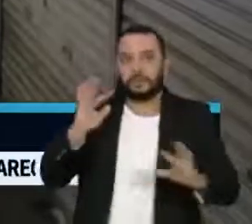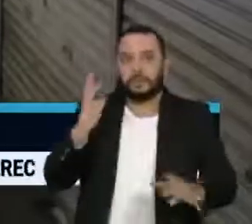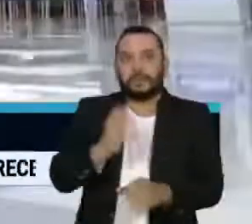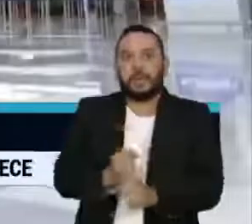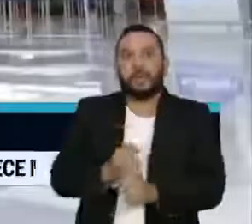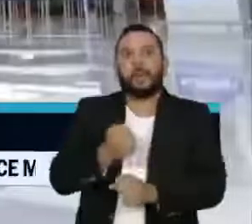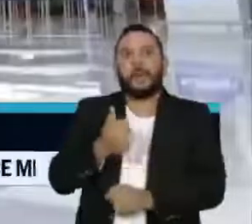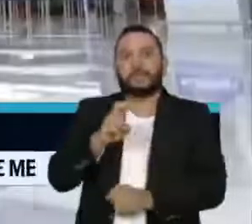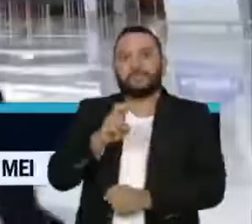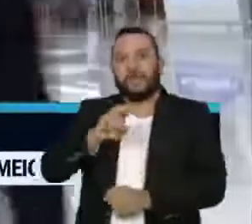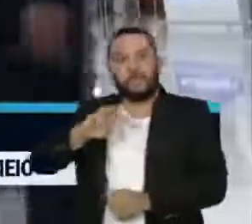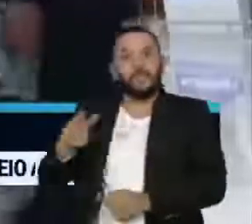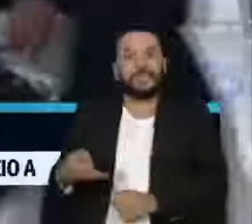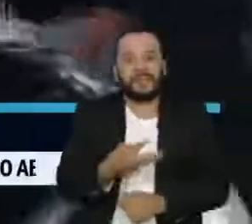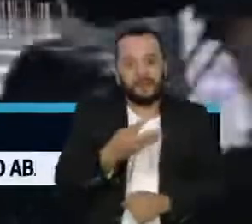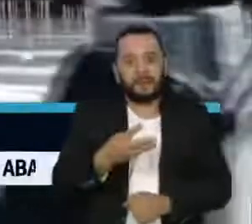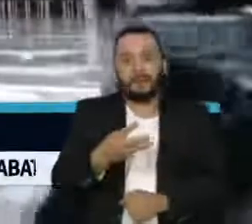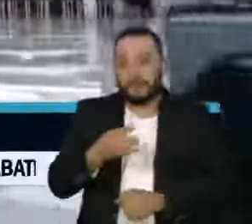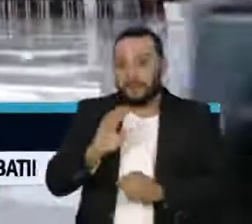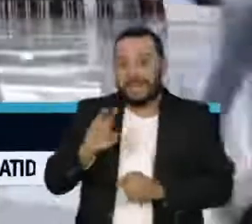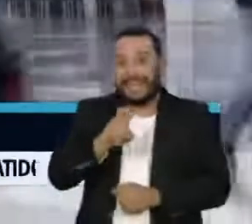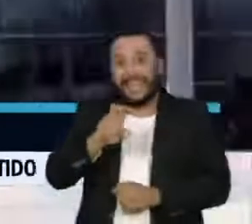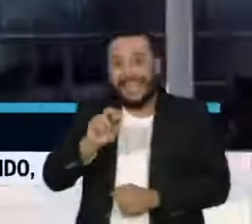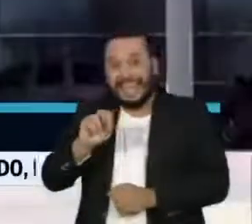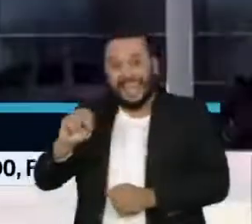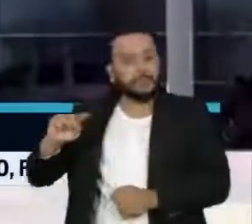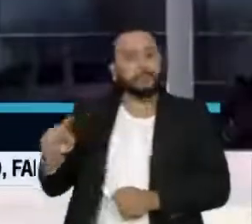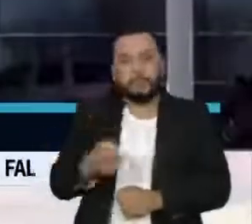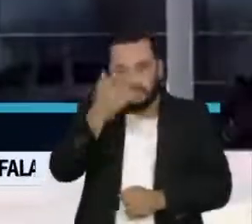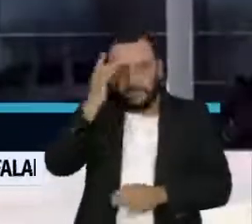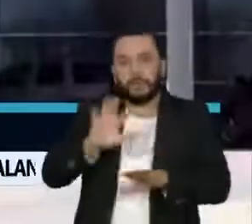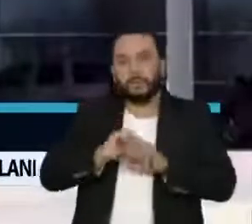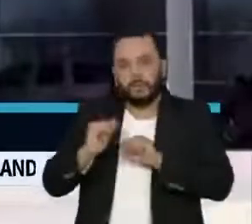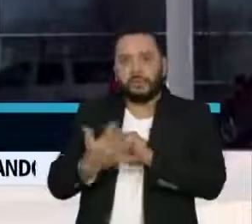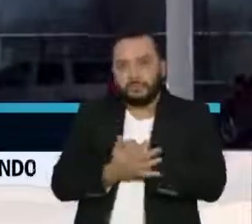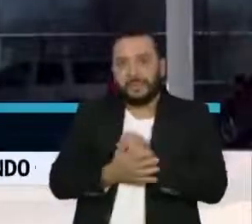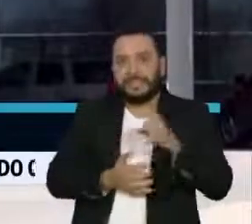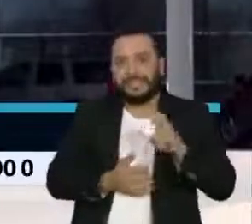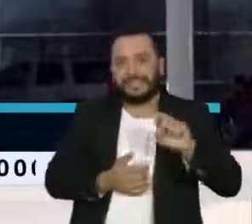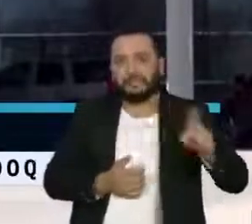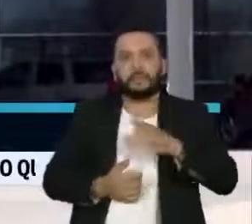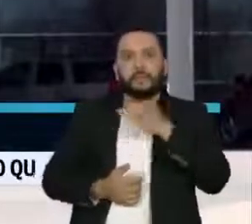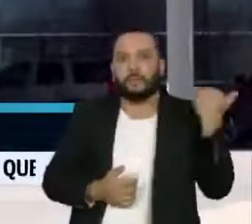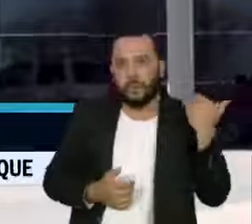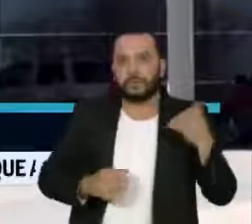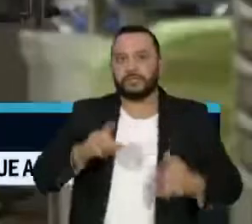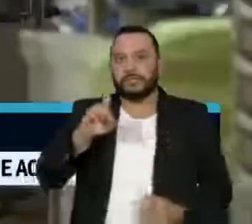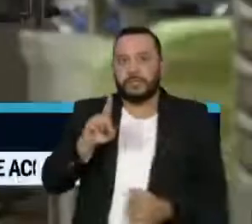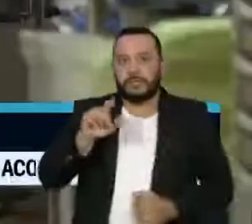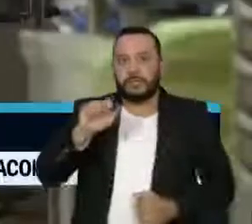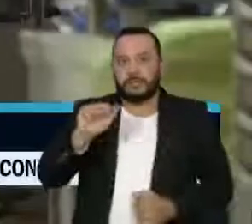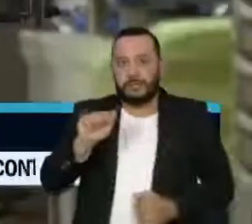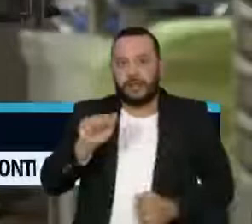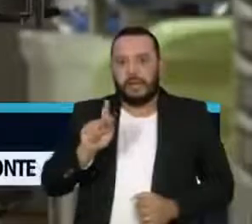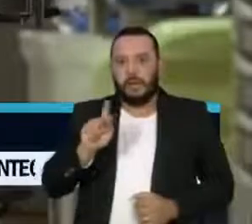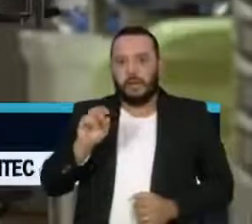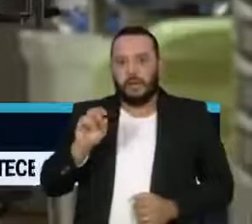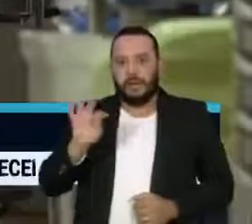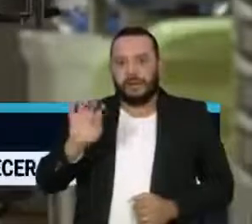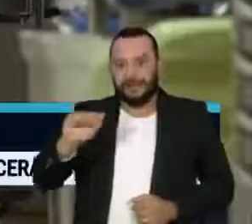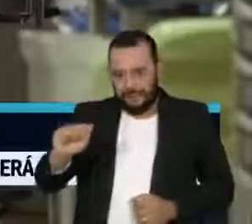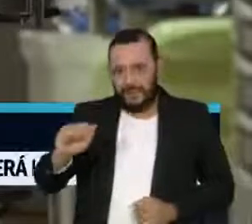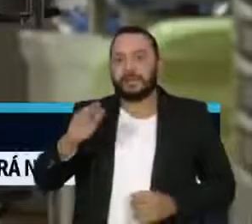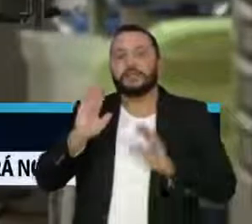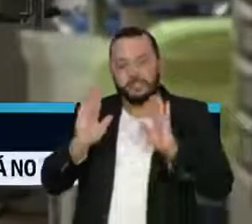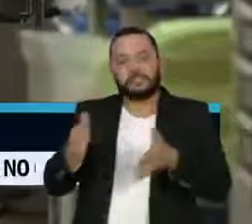quase 500.000 de registros, com 15 mil óbitos. Nos Estados Unidos, o estado da Dakota do Norte tem o maior número de